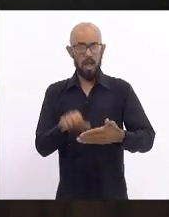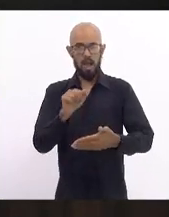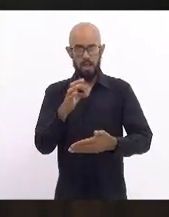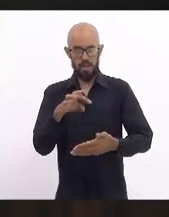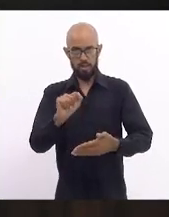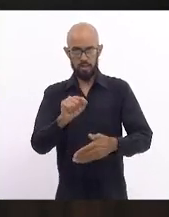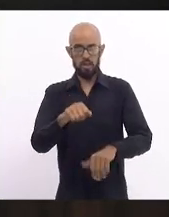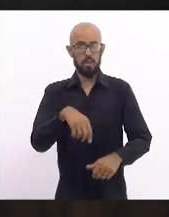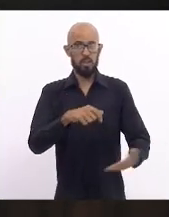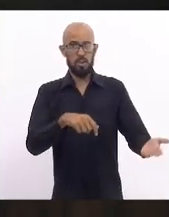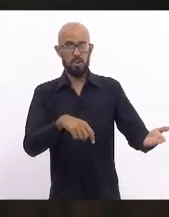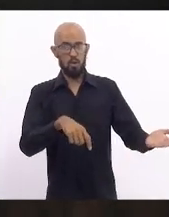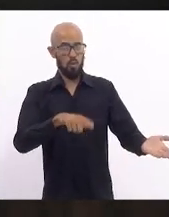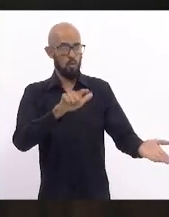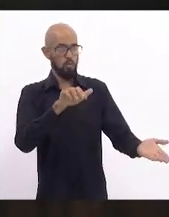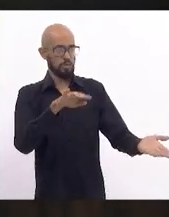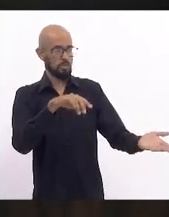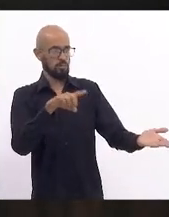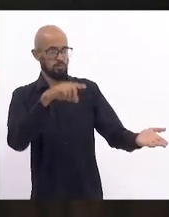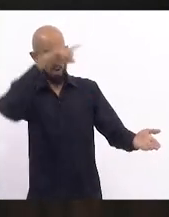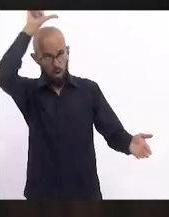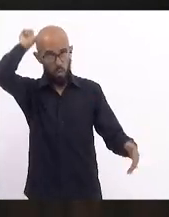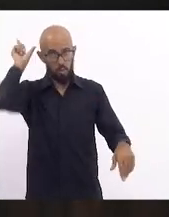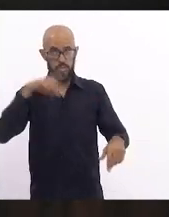dispõe de 10 minutos no tempo regimental.